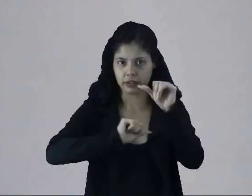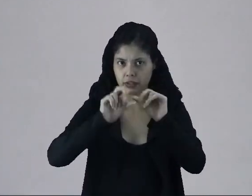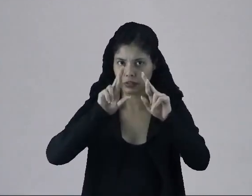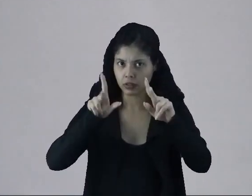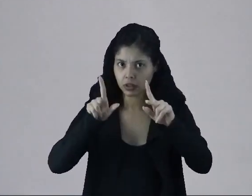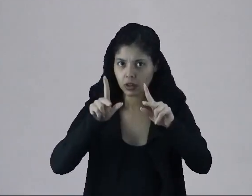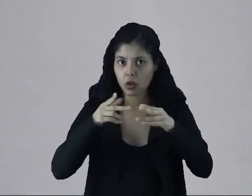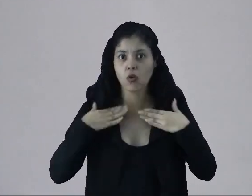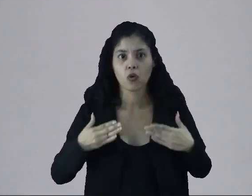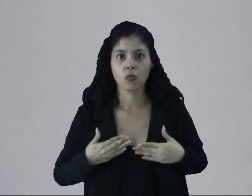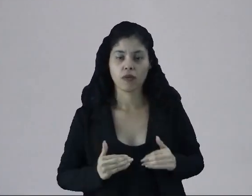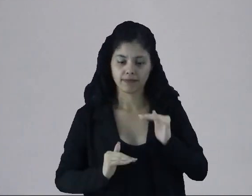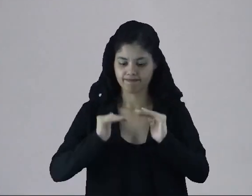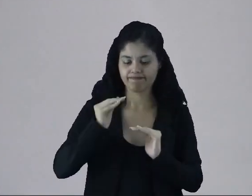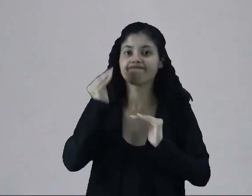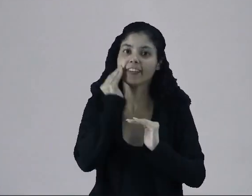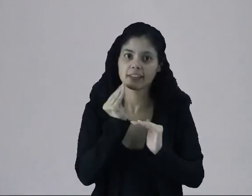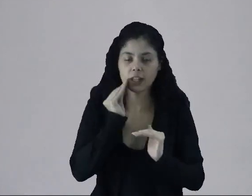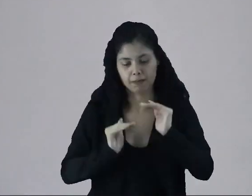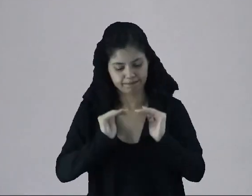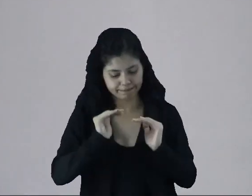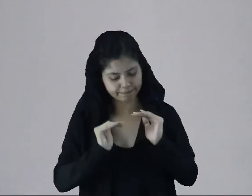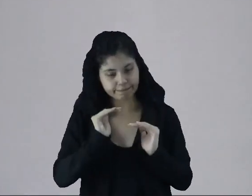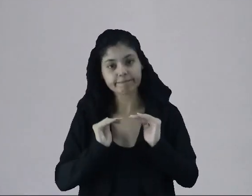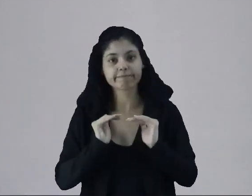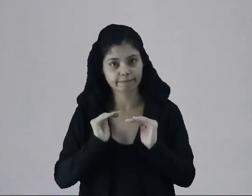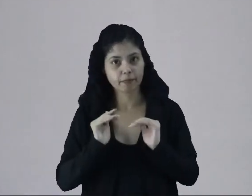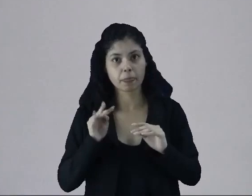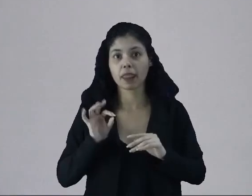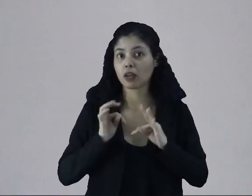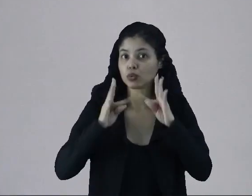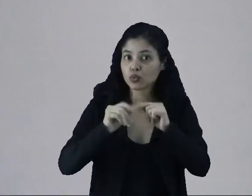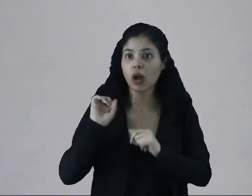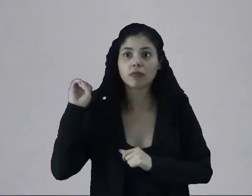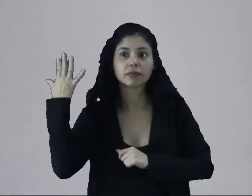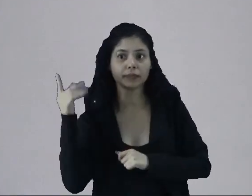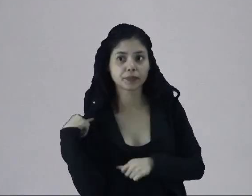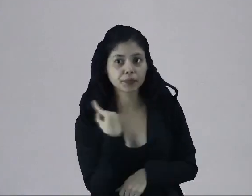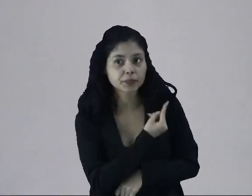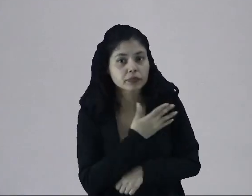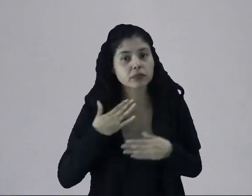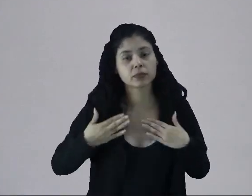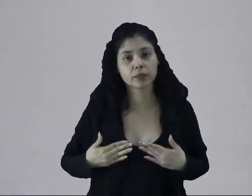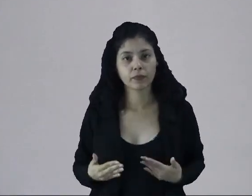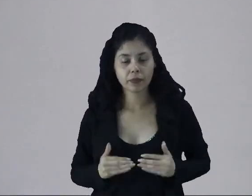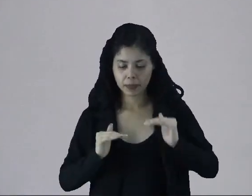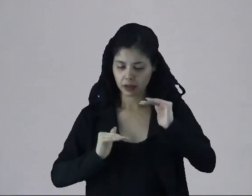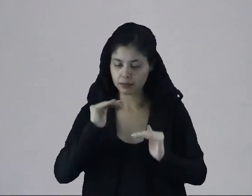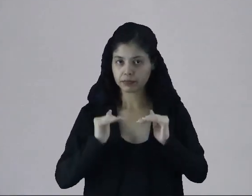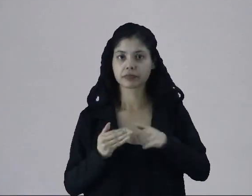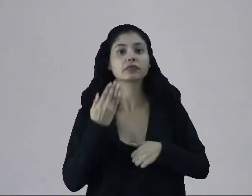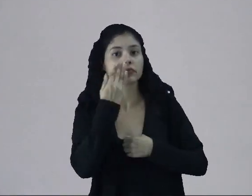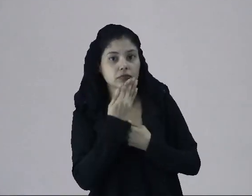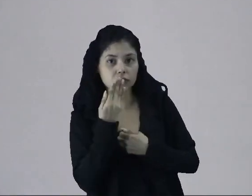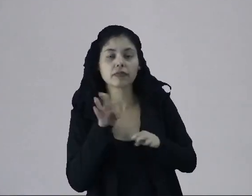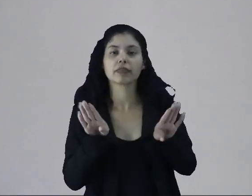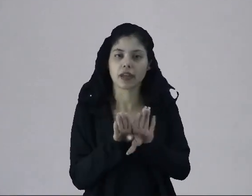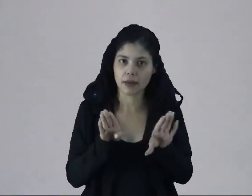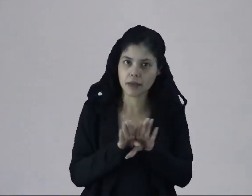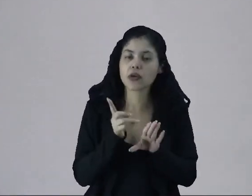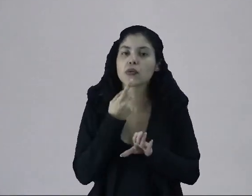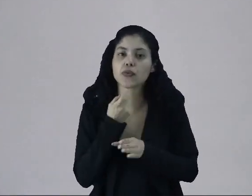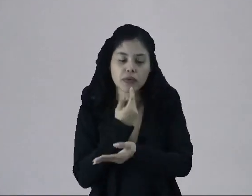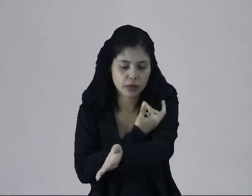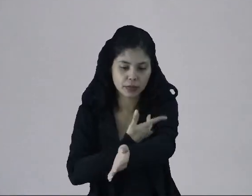seu corpo vai regular isso. Então, tudo que acontece no nosso corpo é regulado. Então, a concentração de açúcar no sangue também é